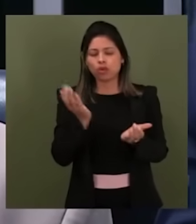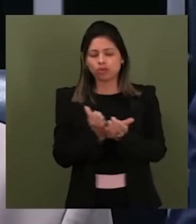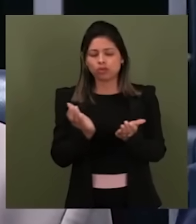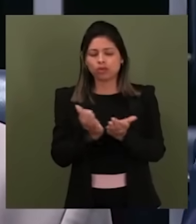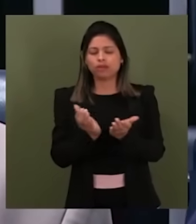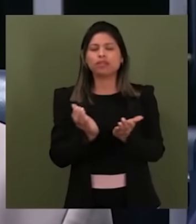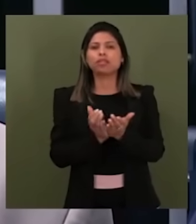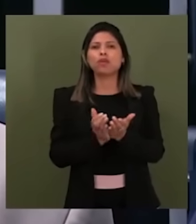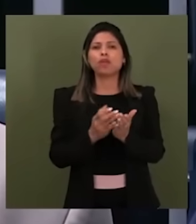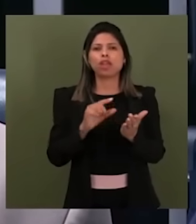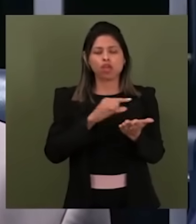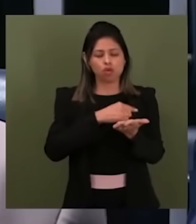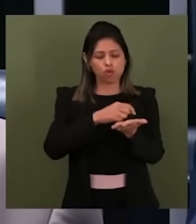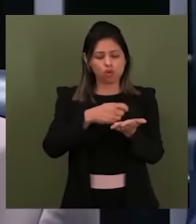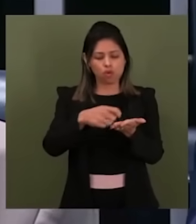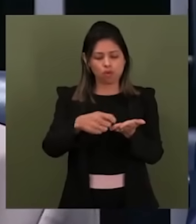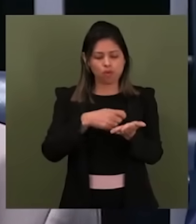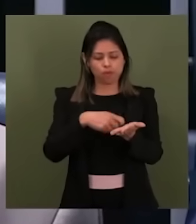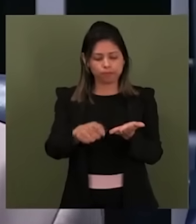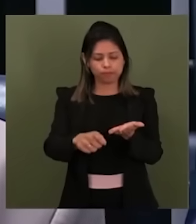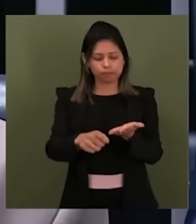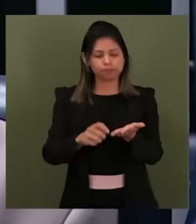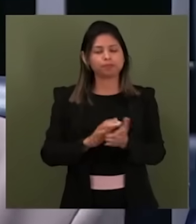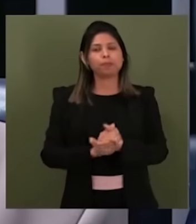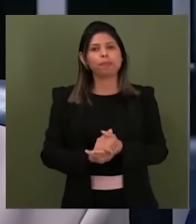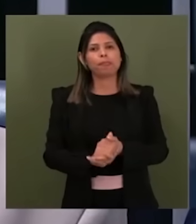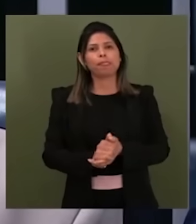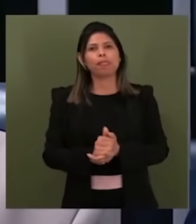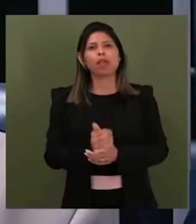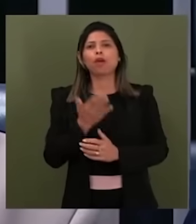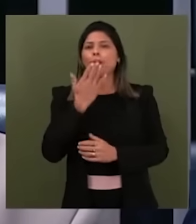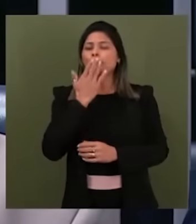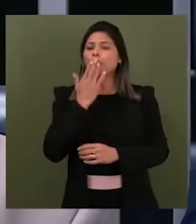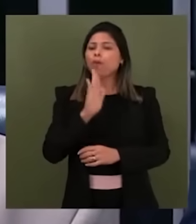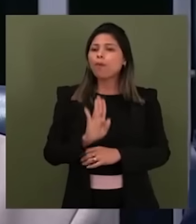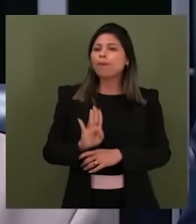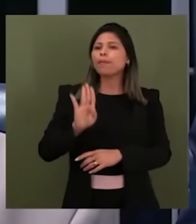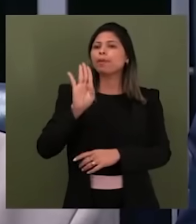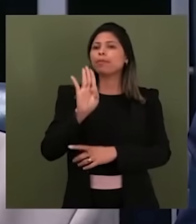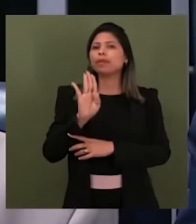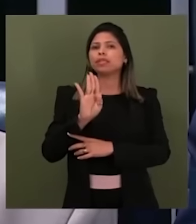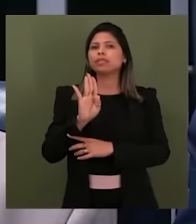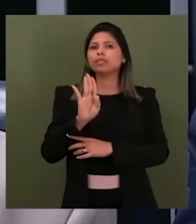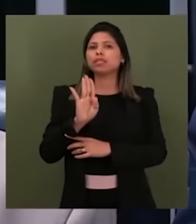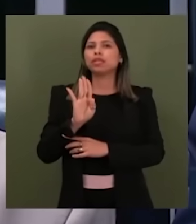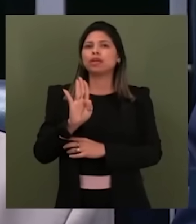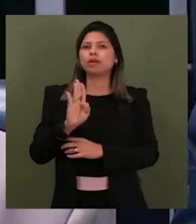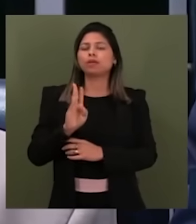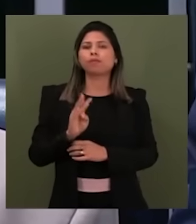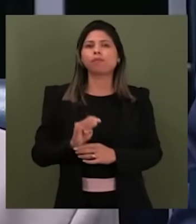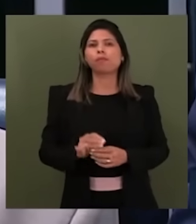carta, ele dizia assim, que se comprometia em